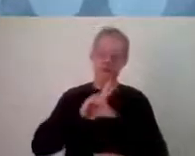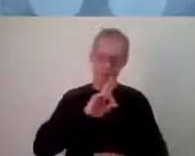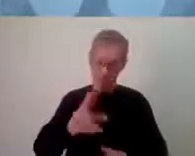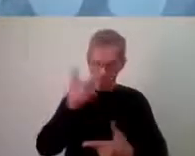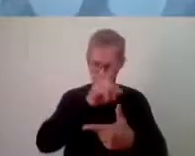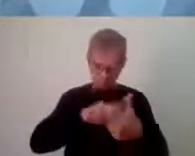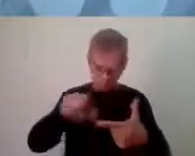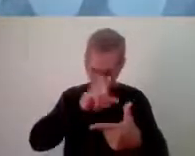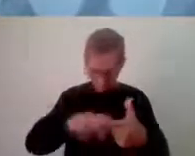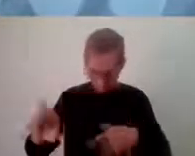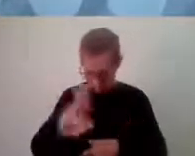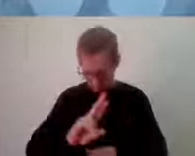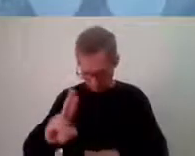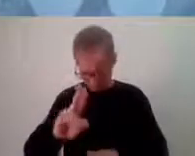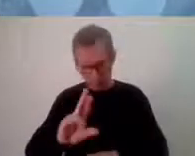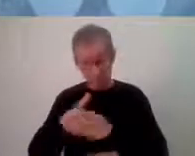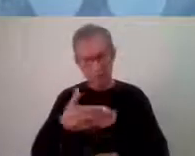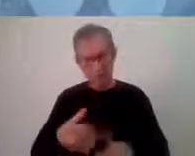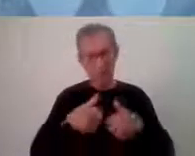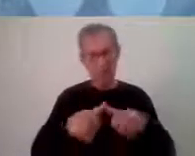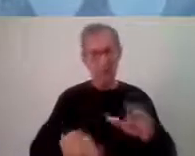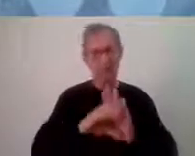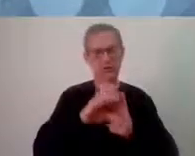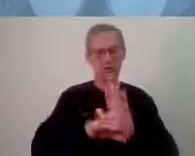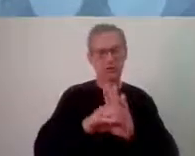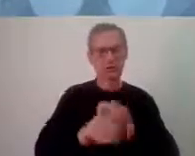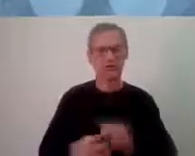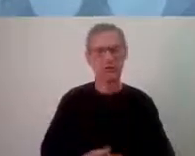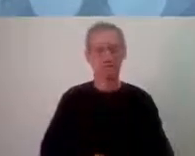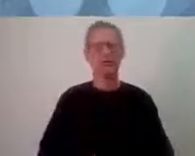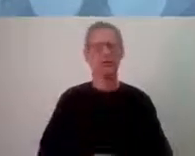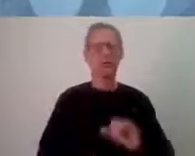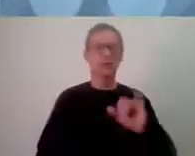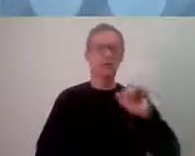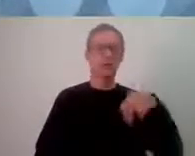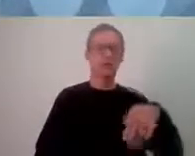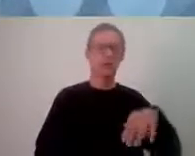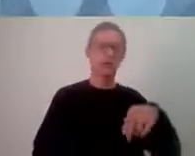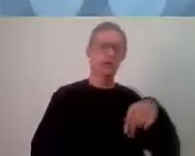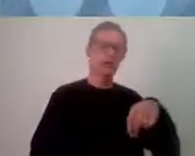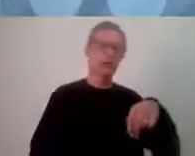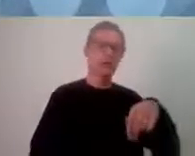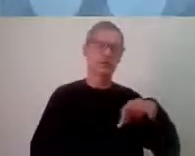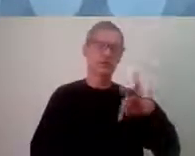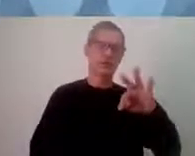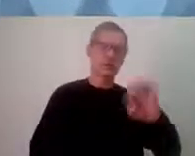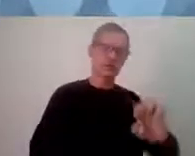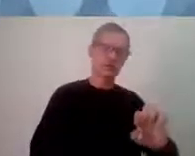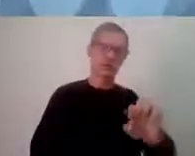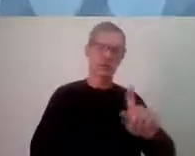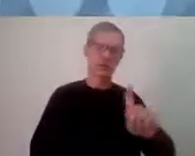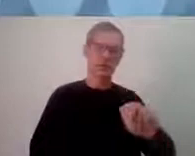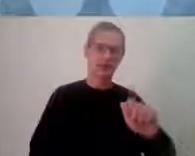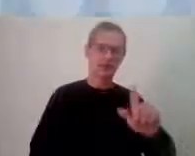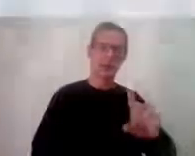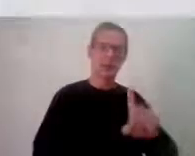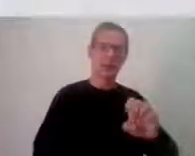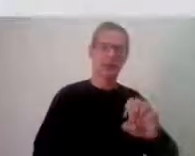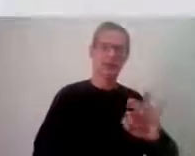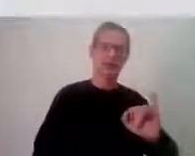alguns problemas utilizando justamente esses conceitos, o conceito de integral definida, como é o caso dessa situação. Acompanhe.